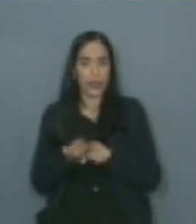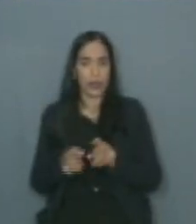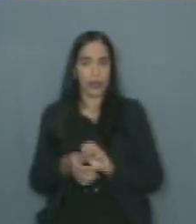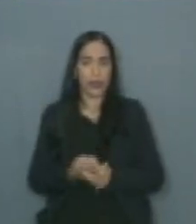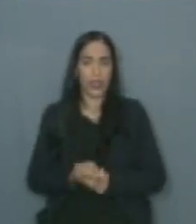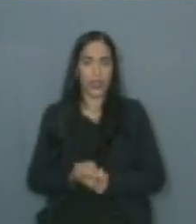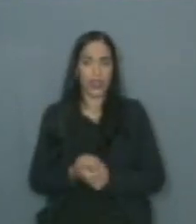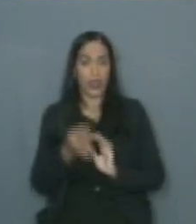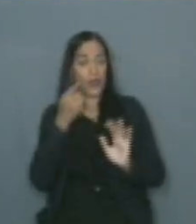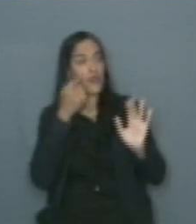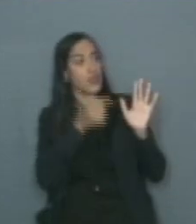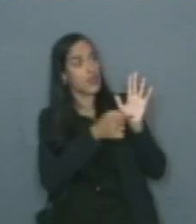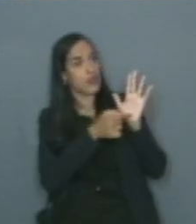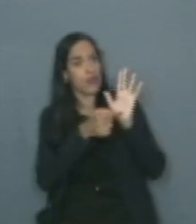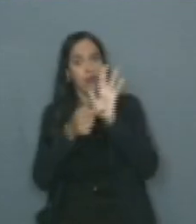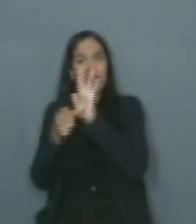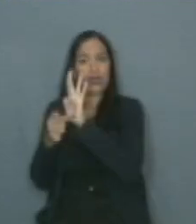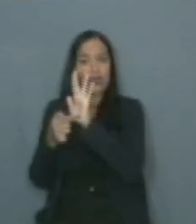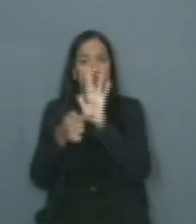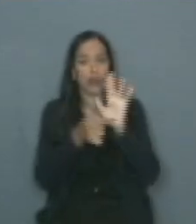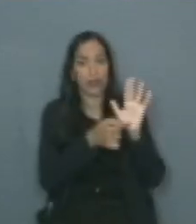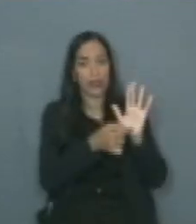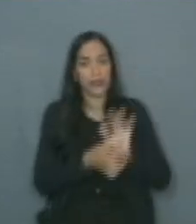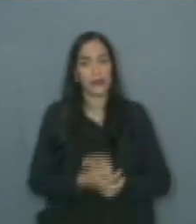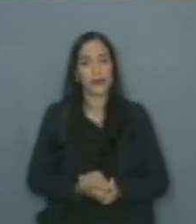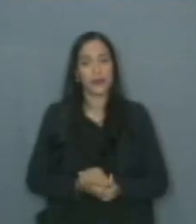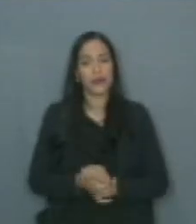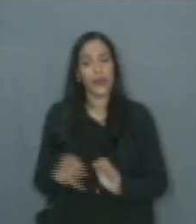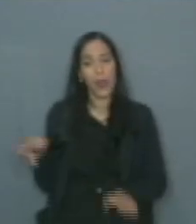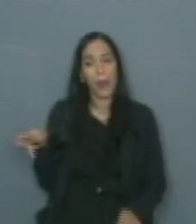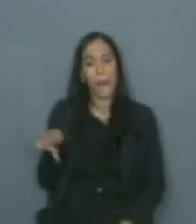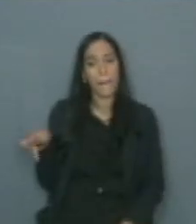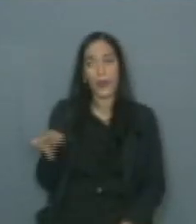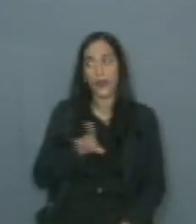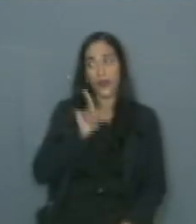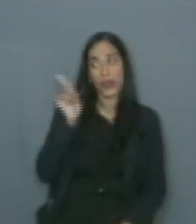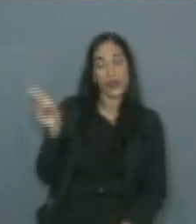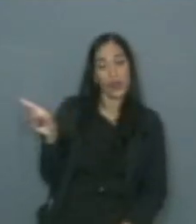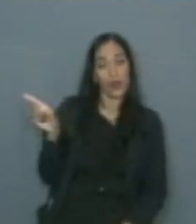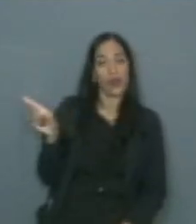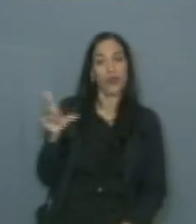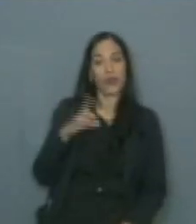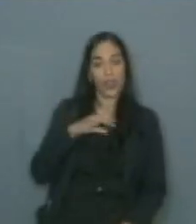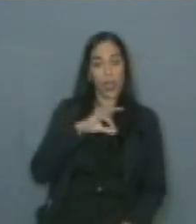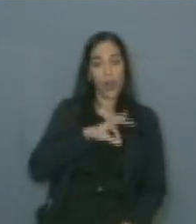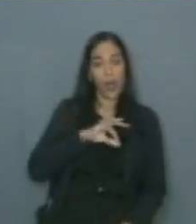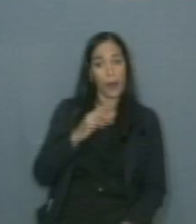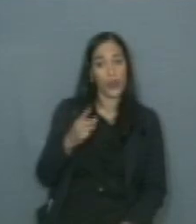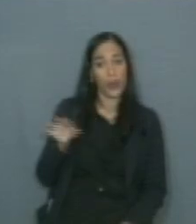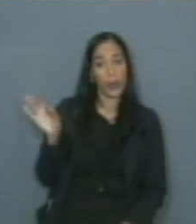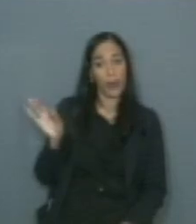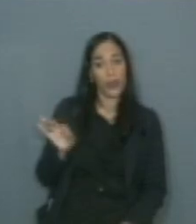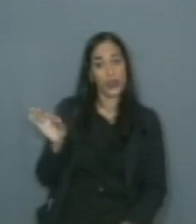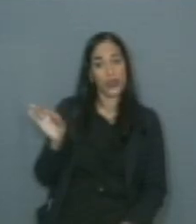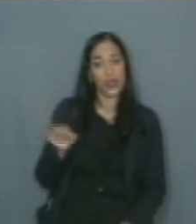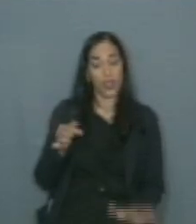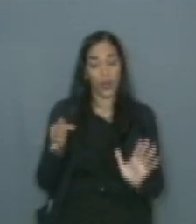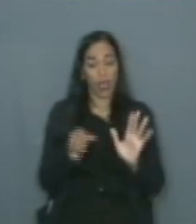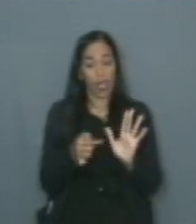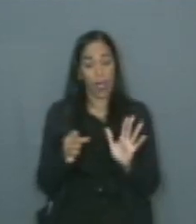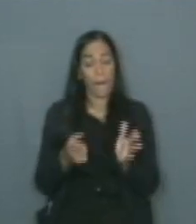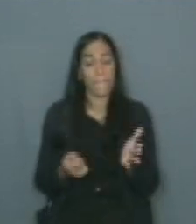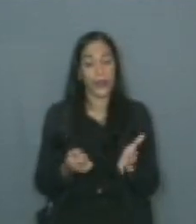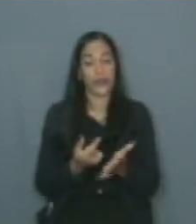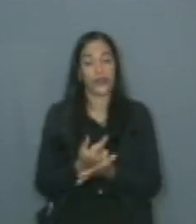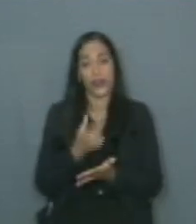Vocês podem ver aqui, ó. Enquanto o professor tem um aumento de 1% no salário, está aqui a prefeitura